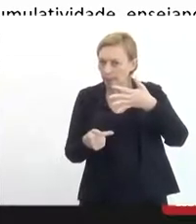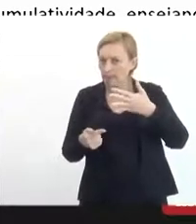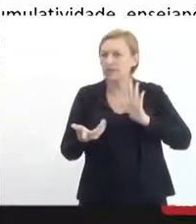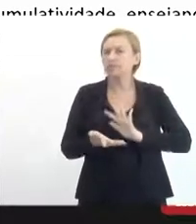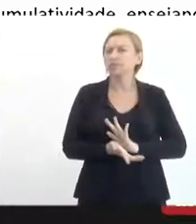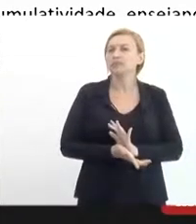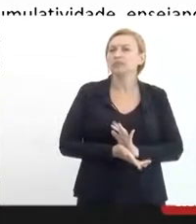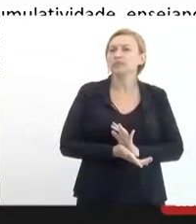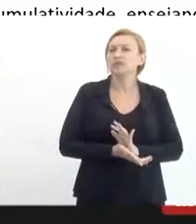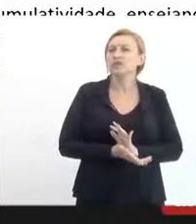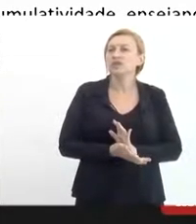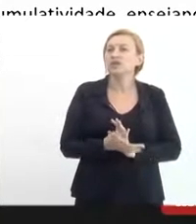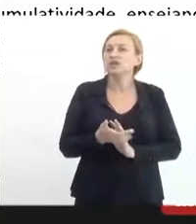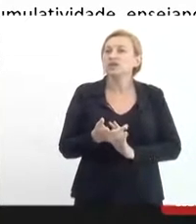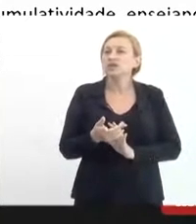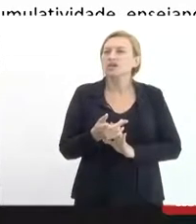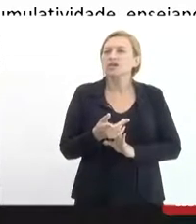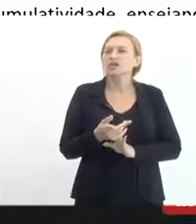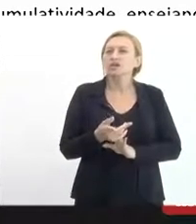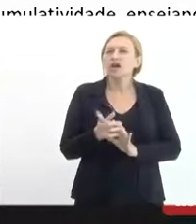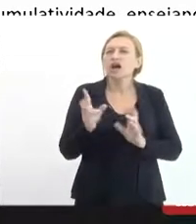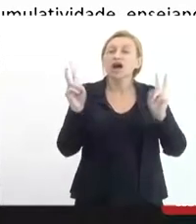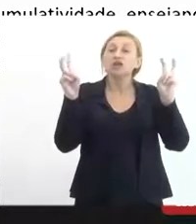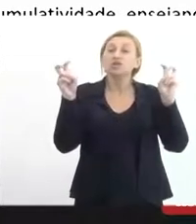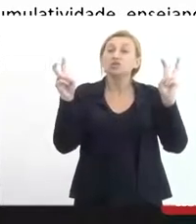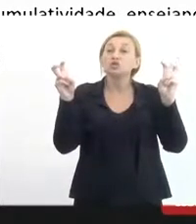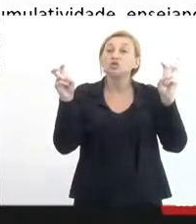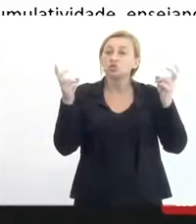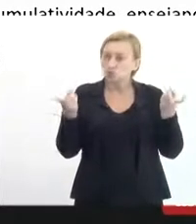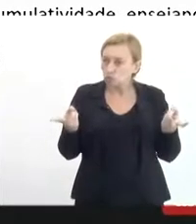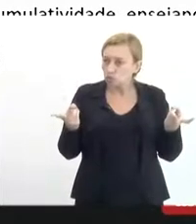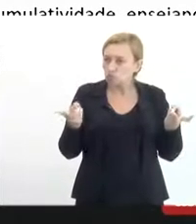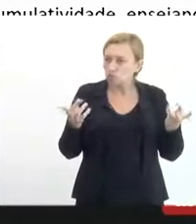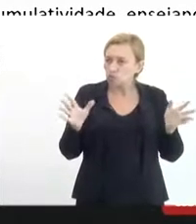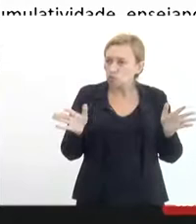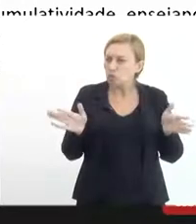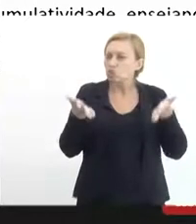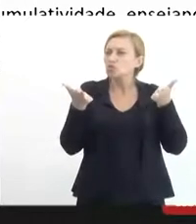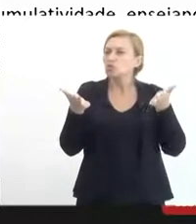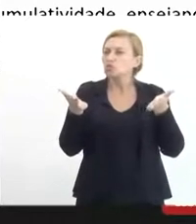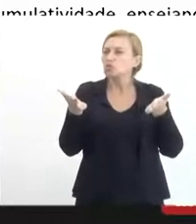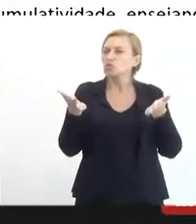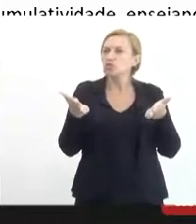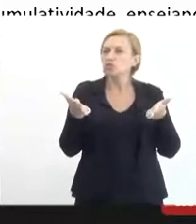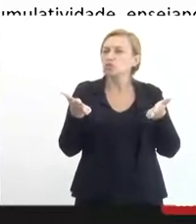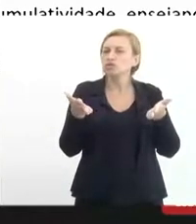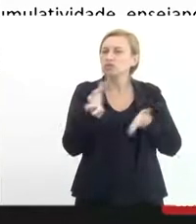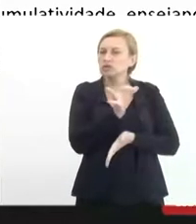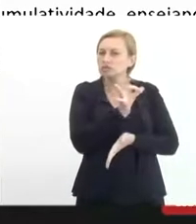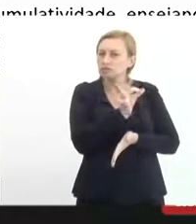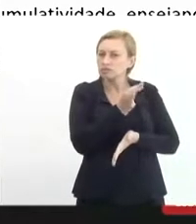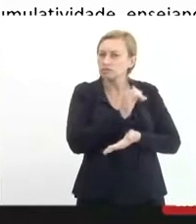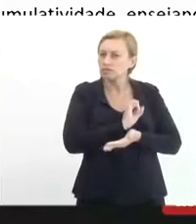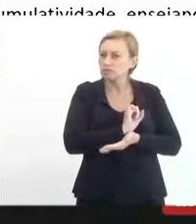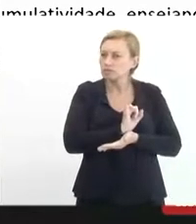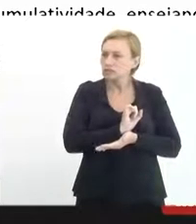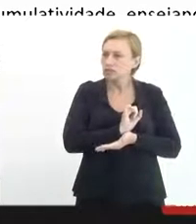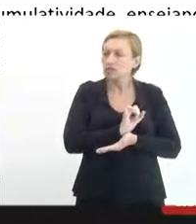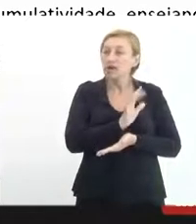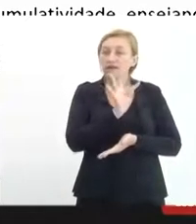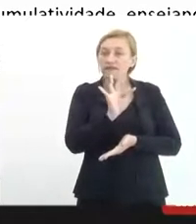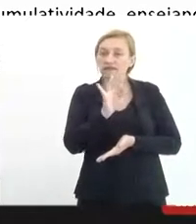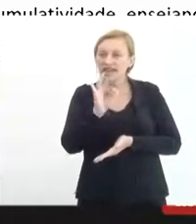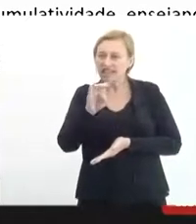eles dizem respeito a questões, ou foram motivadas por questões circunstanciais, ora